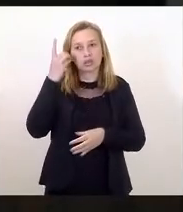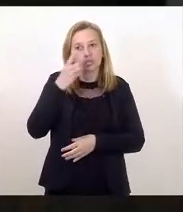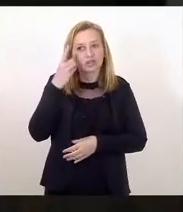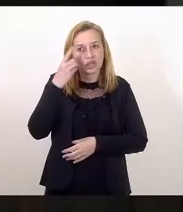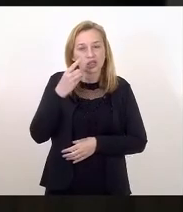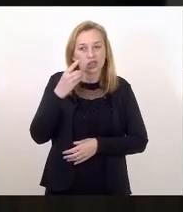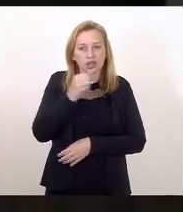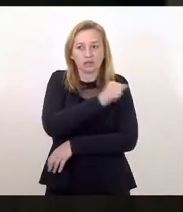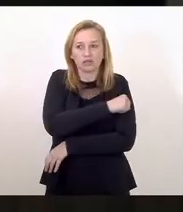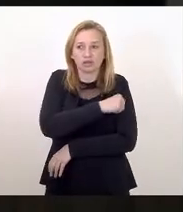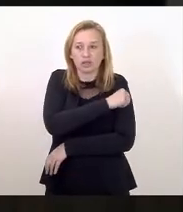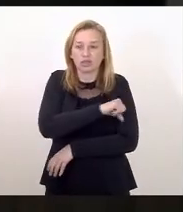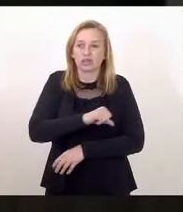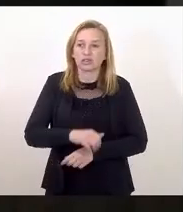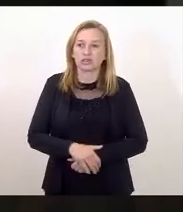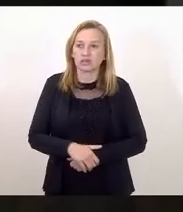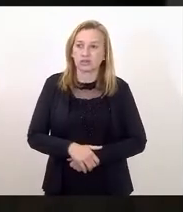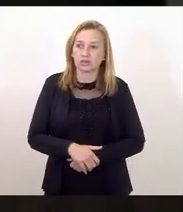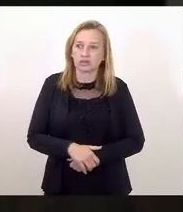Regiane.